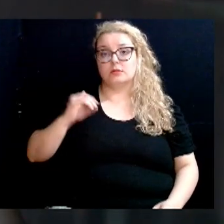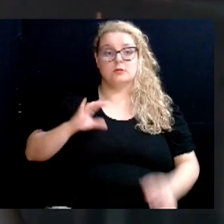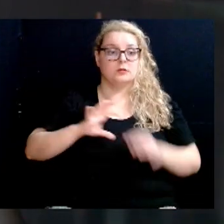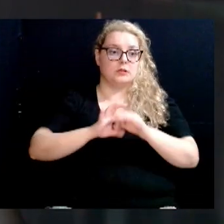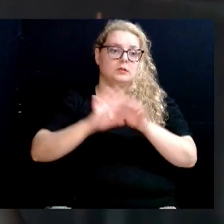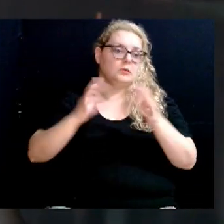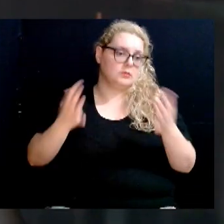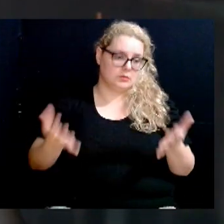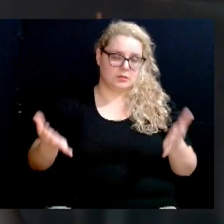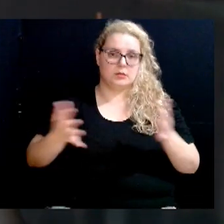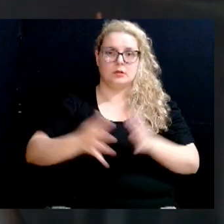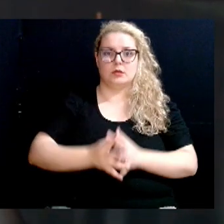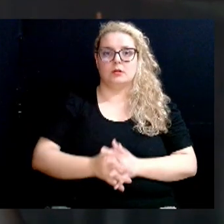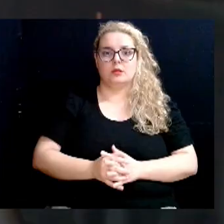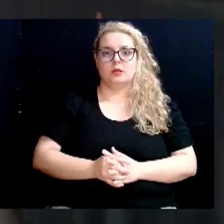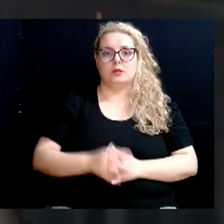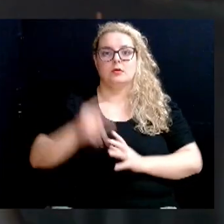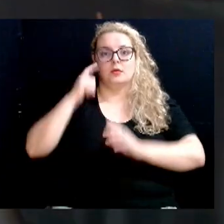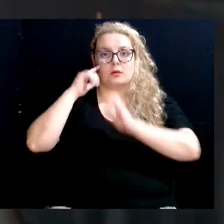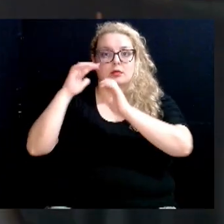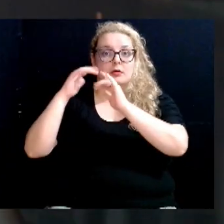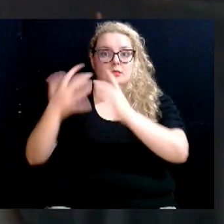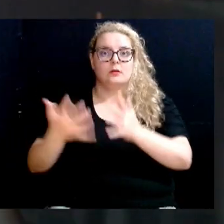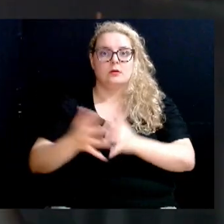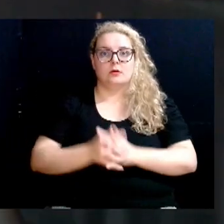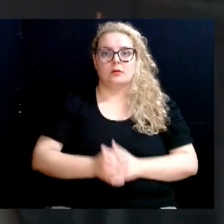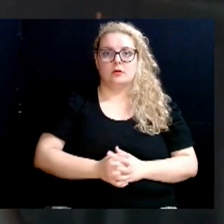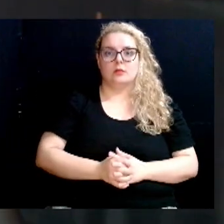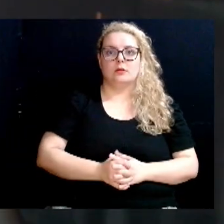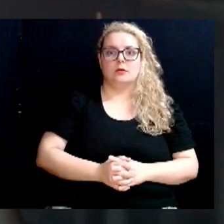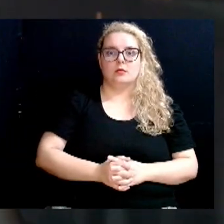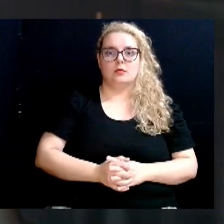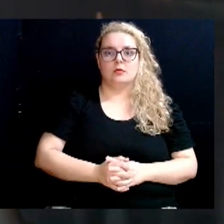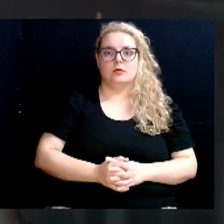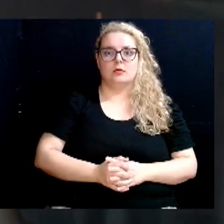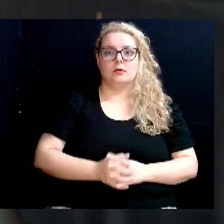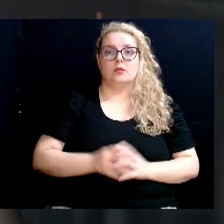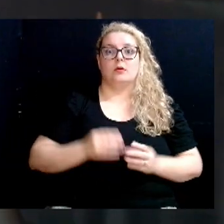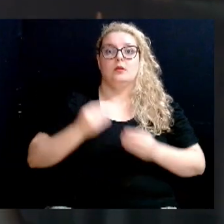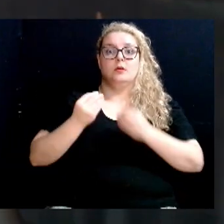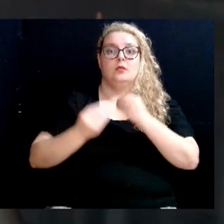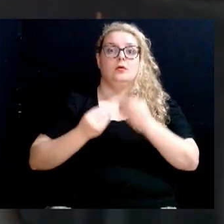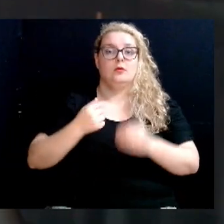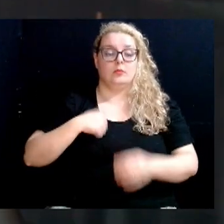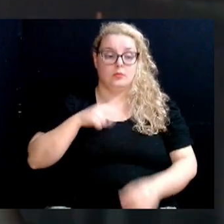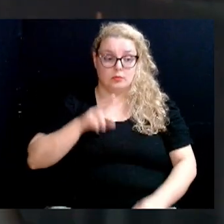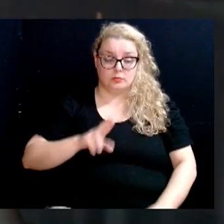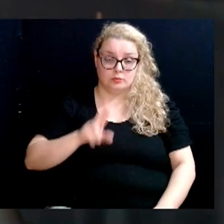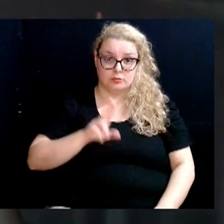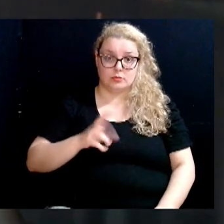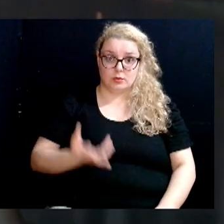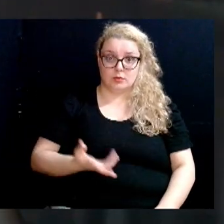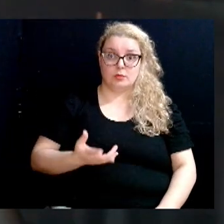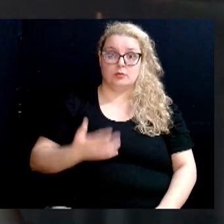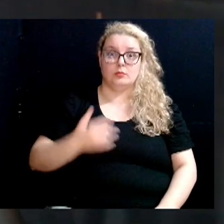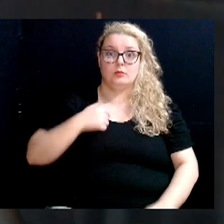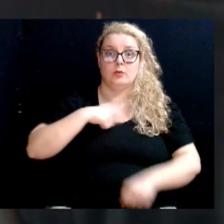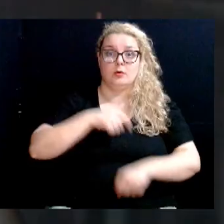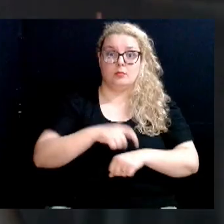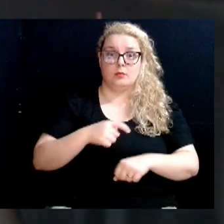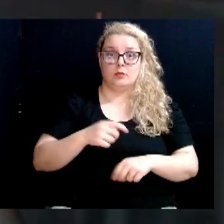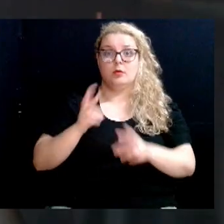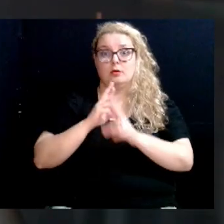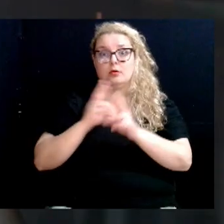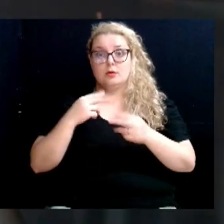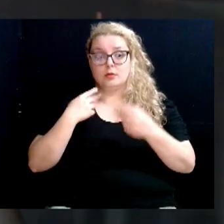um pensamento, né, uma pensata aí, é como que eu tô me ocupando. Eu reclamo desse relacionamento.